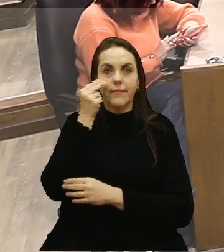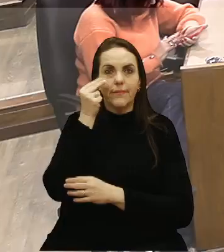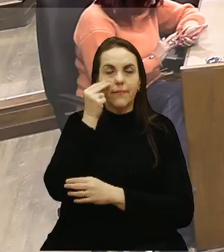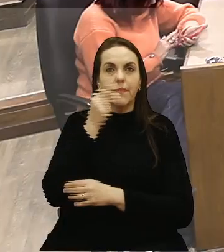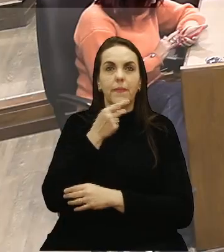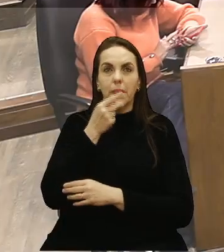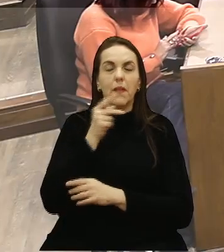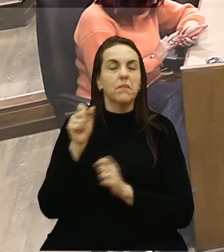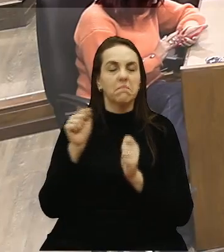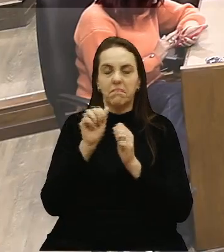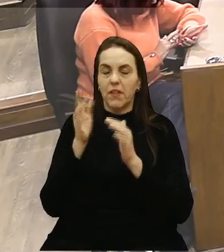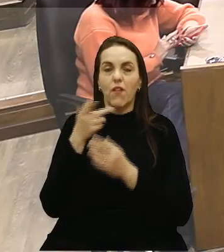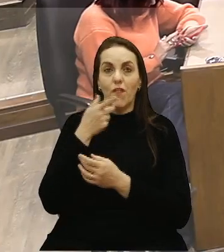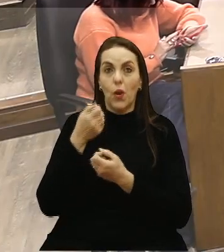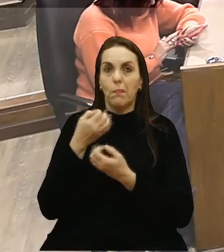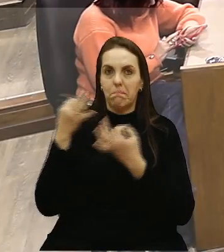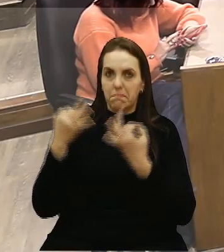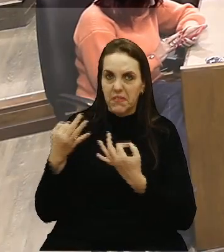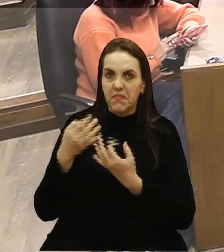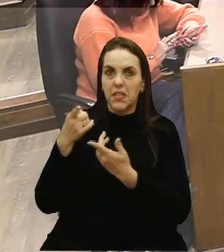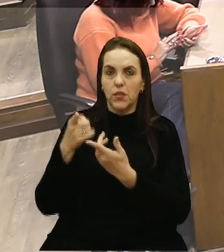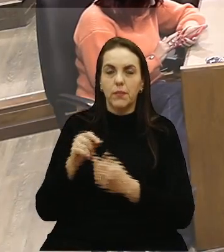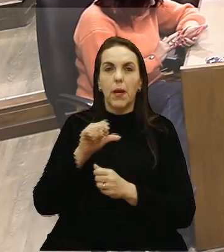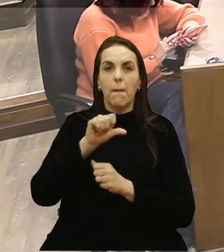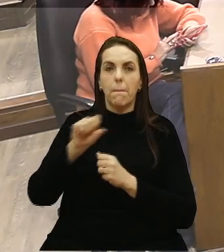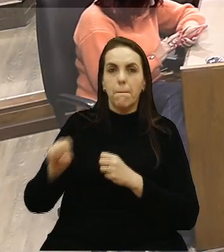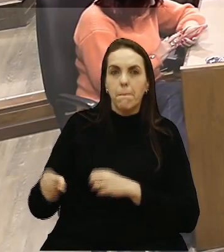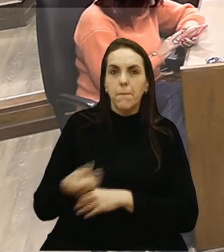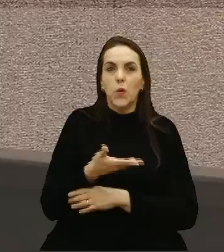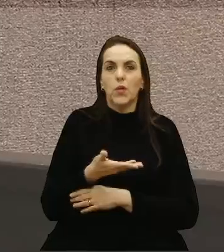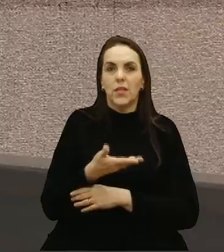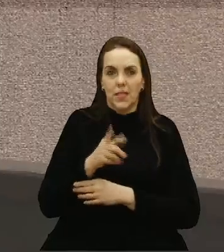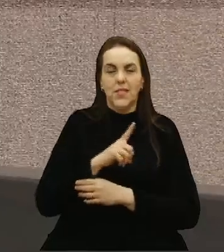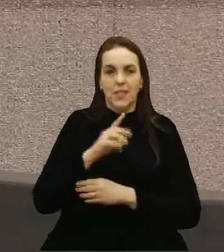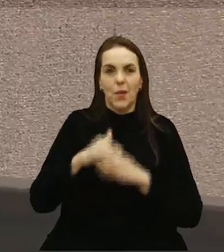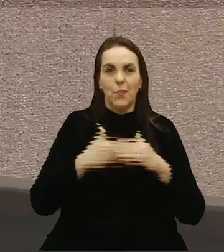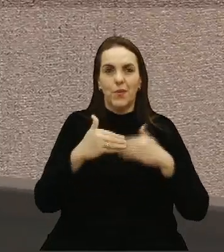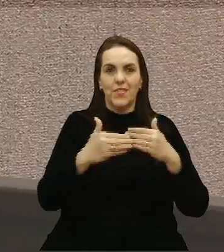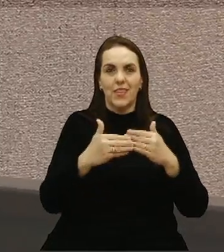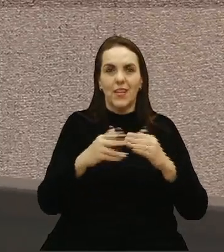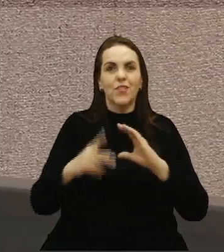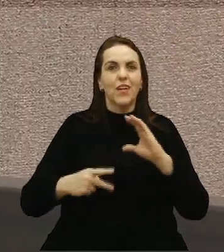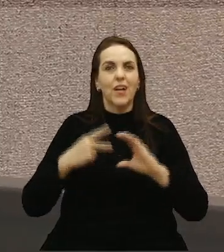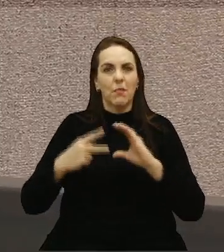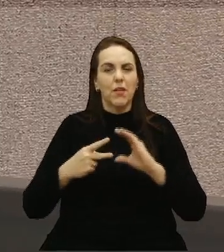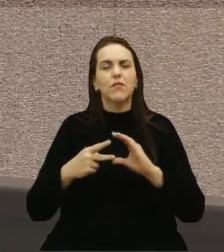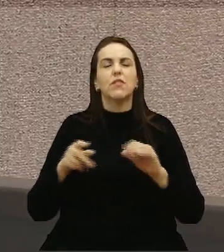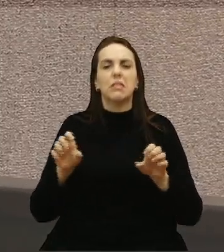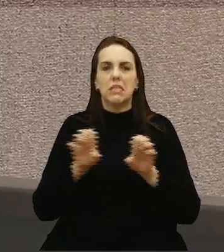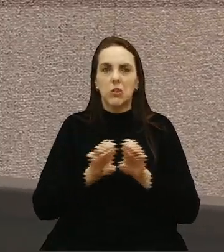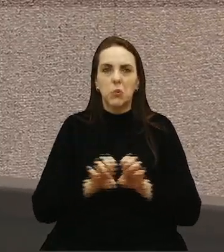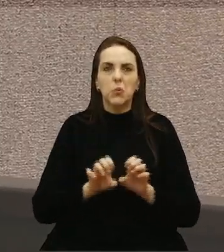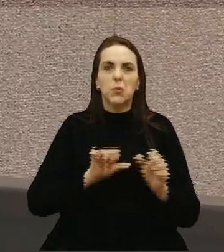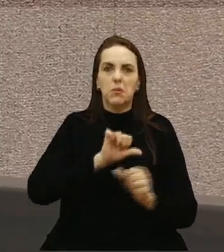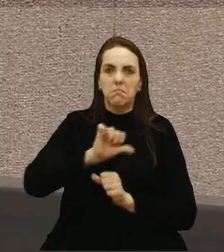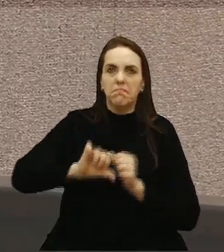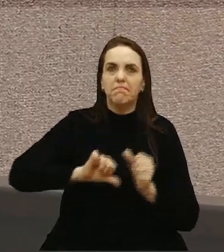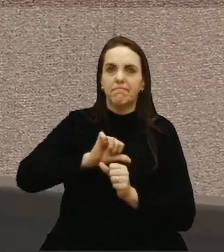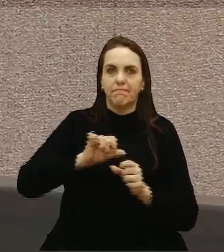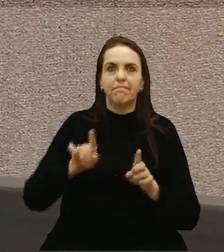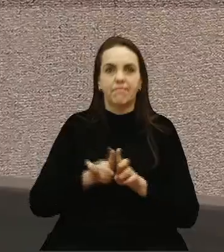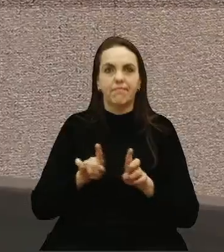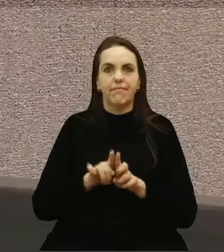foi feliz na sua fala quando disse sobre a modernização do processo, né? Essa casa, ela está passando por uma reestruturação no que diz respeito, inclusive, à